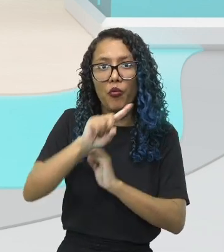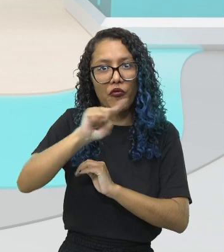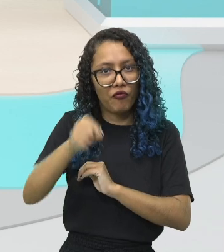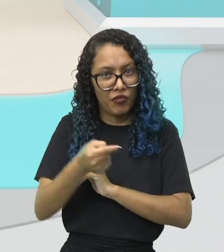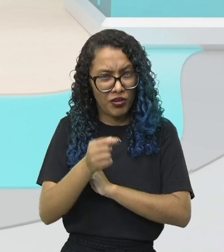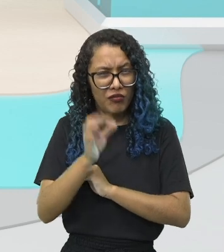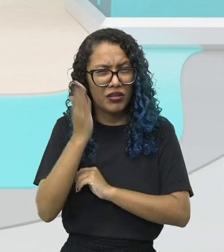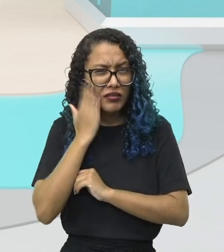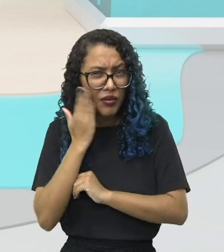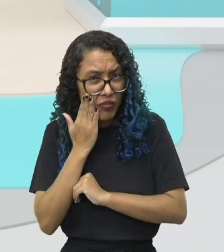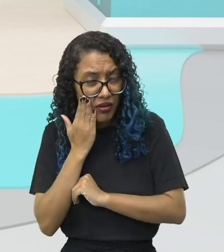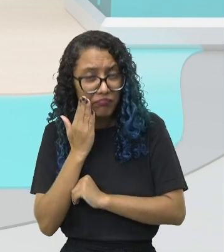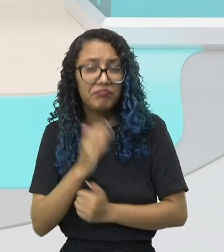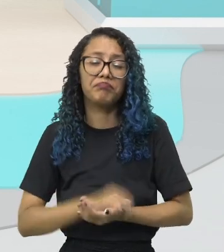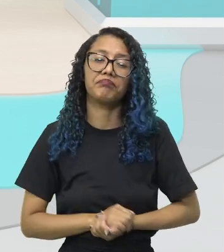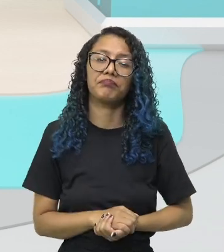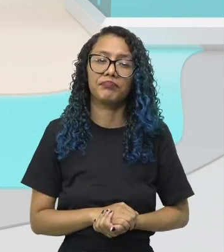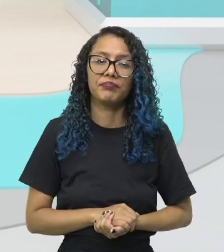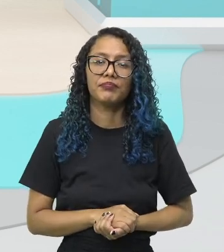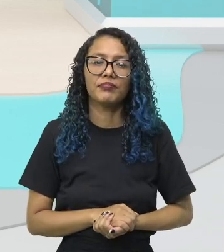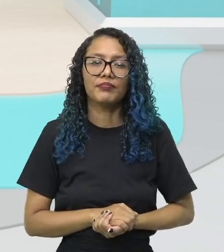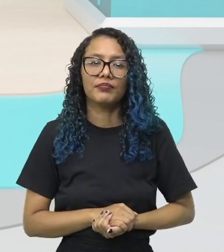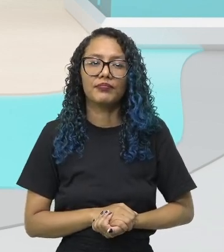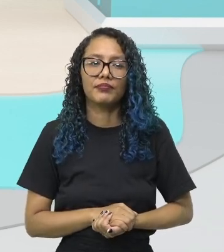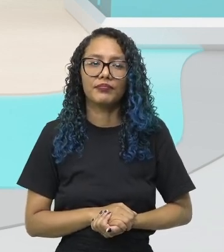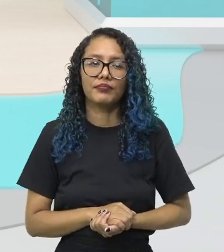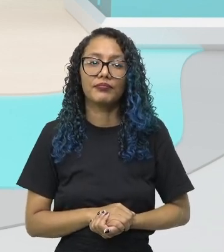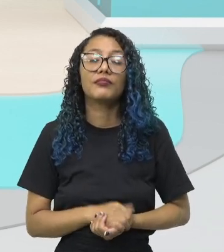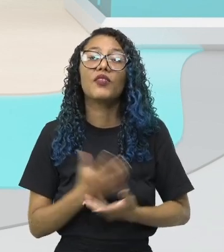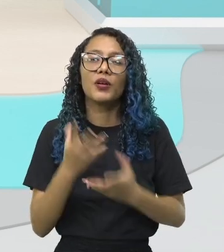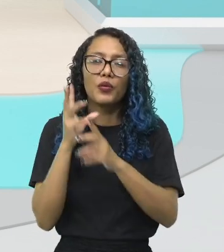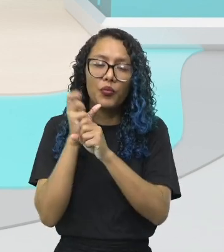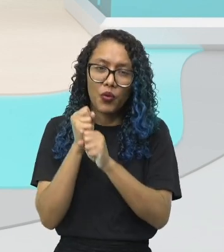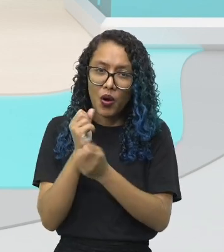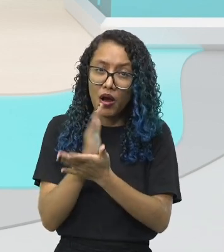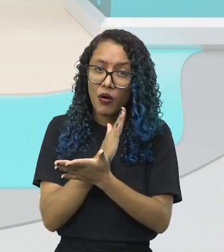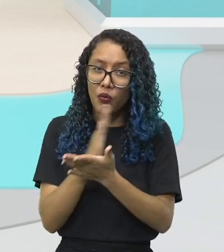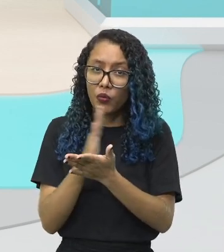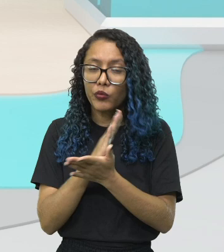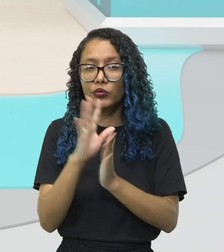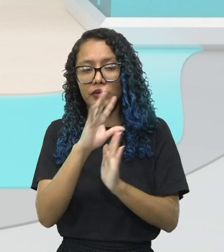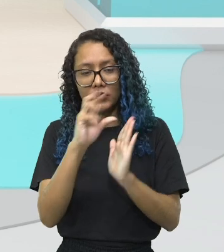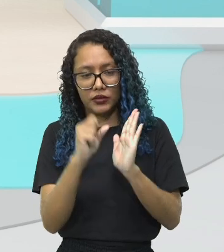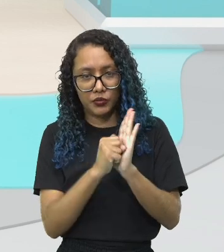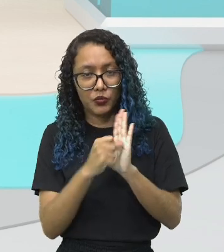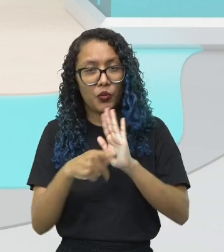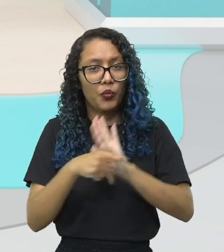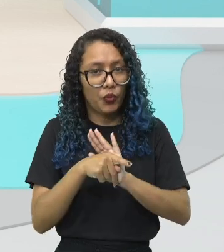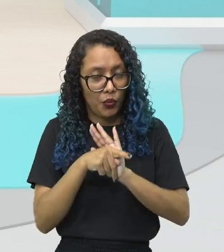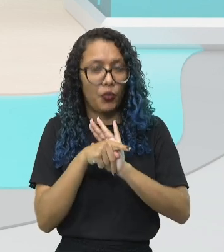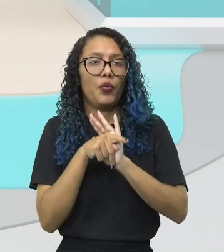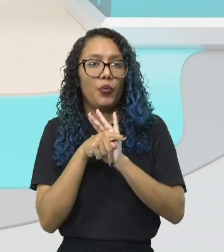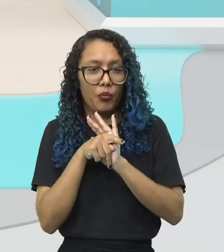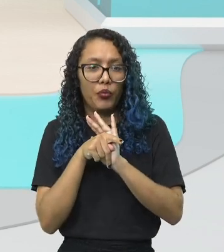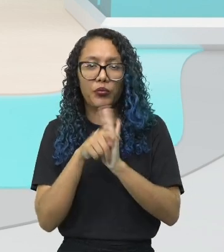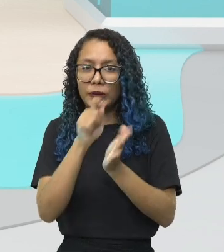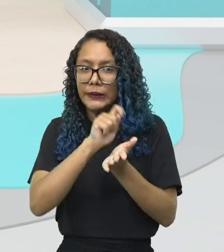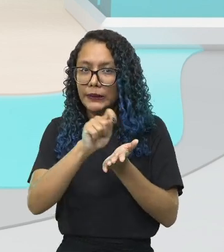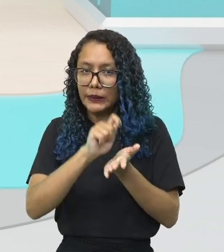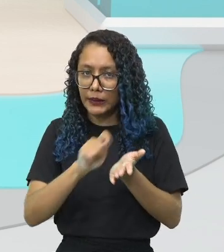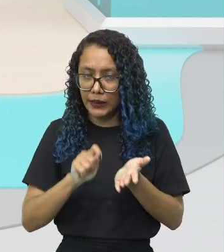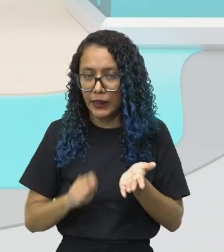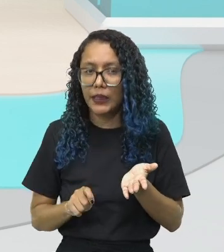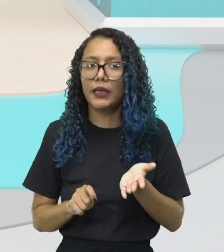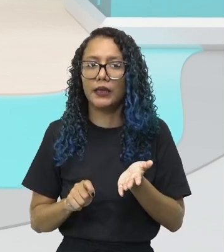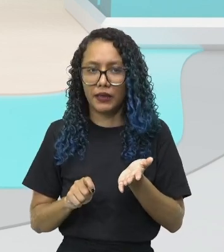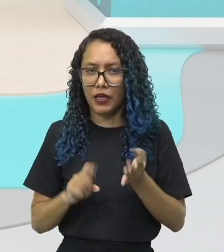sabendo agora. Então a gente relembrou os sinais de pontuação, né? Todos